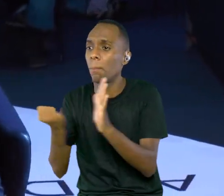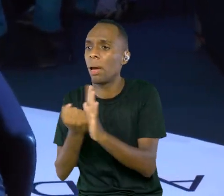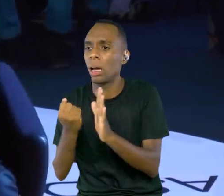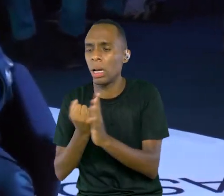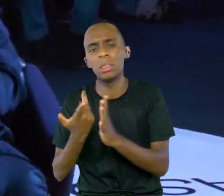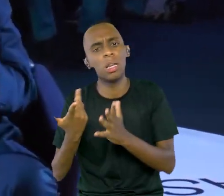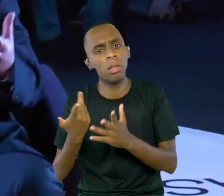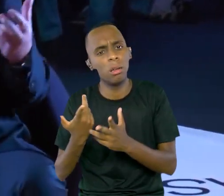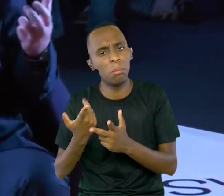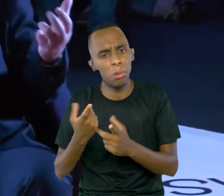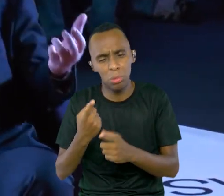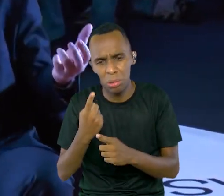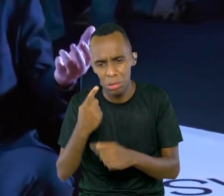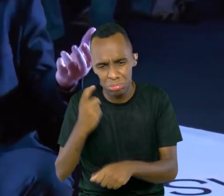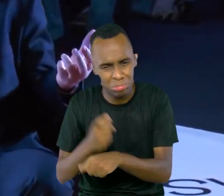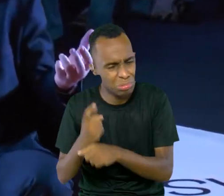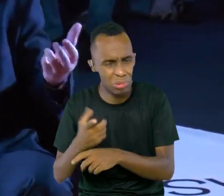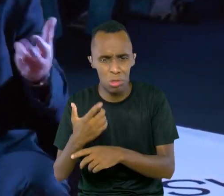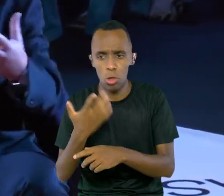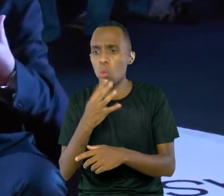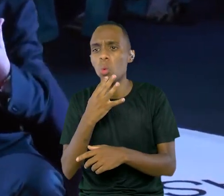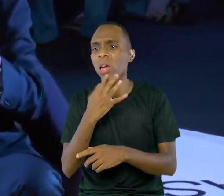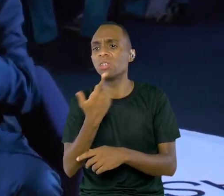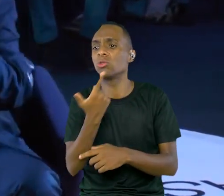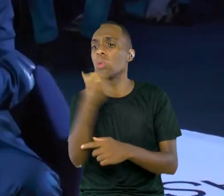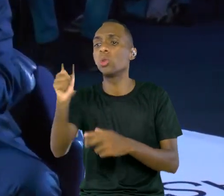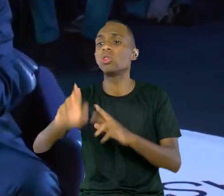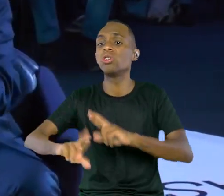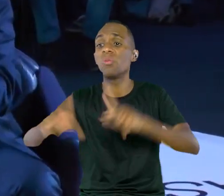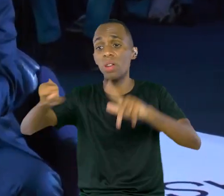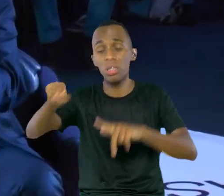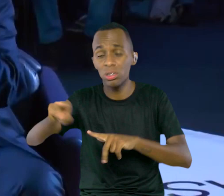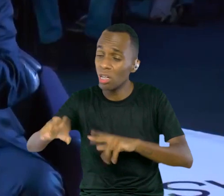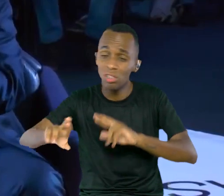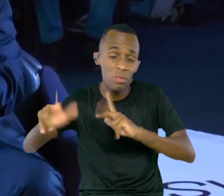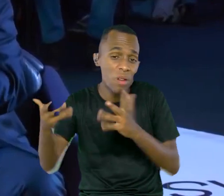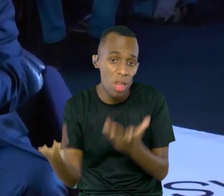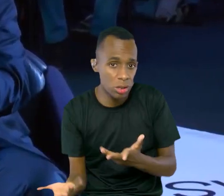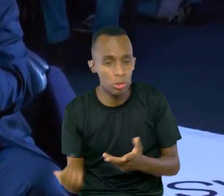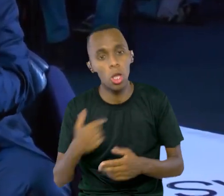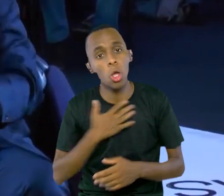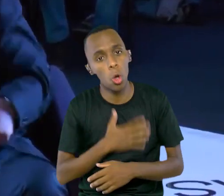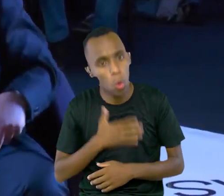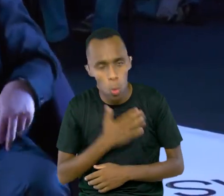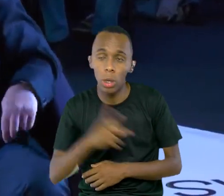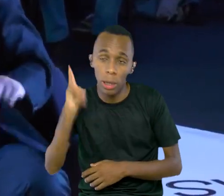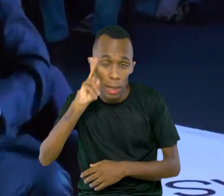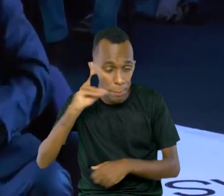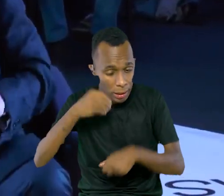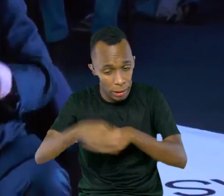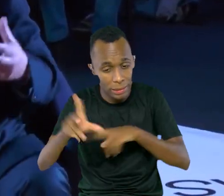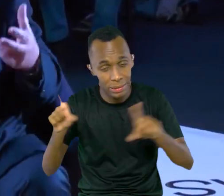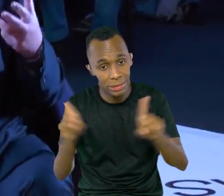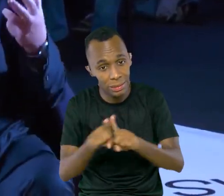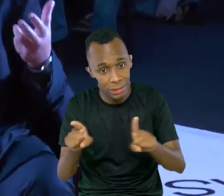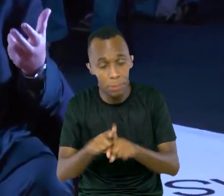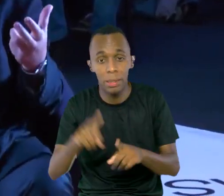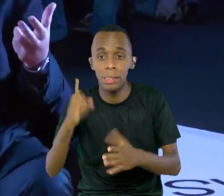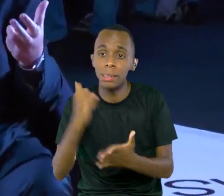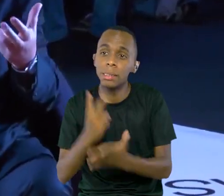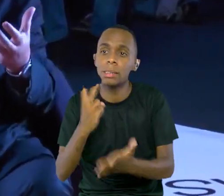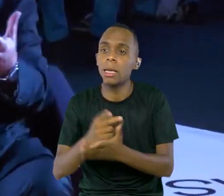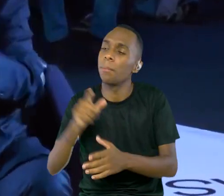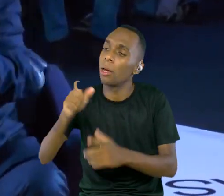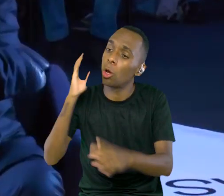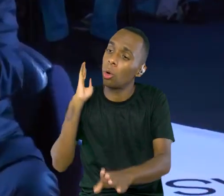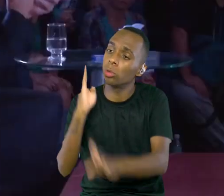são marcadas por uma arrogância brutal, que não reconhece o diferente como sendo apenas diferente. Eu gosto sempre de lembrar,